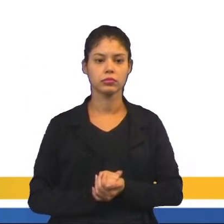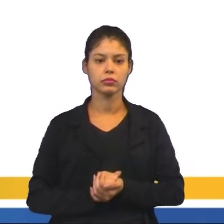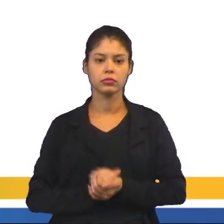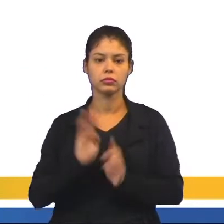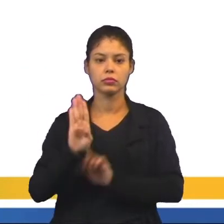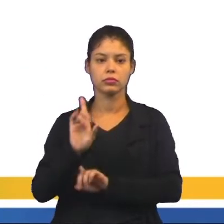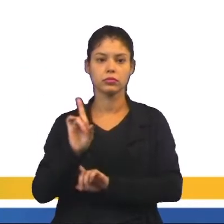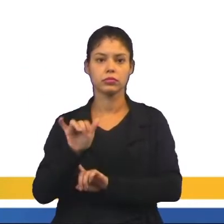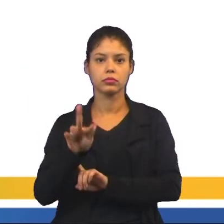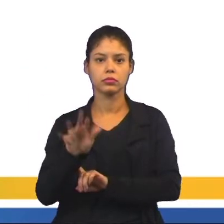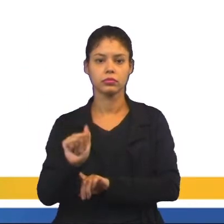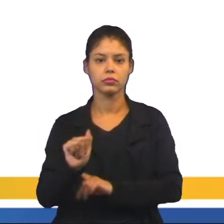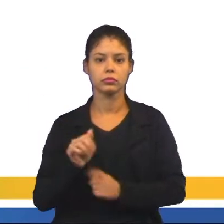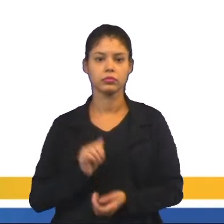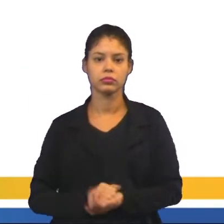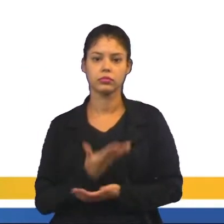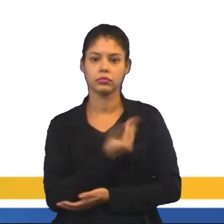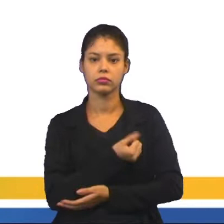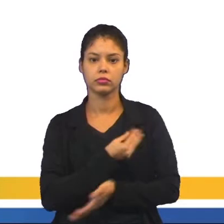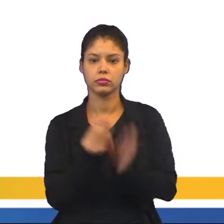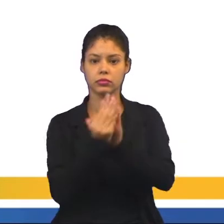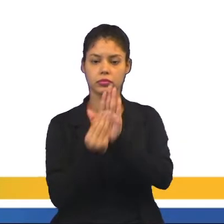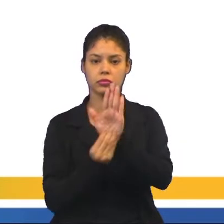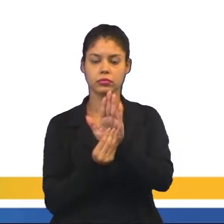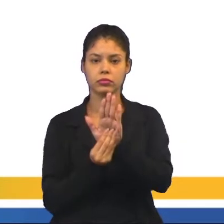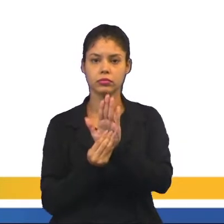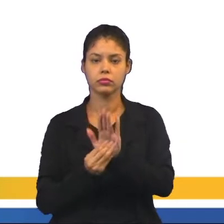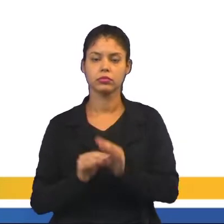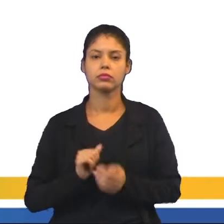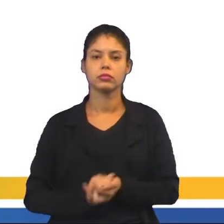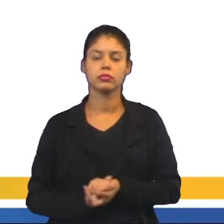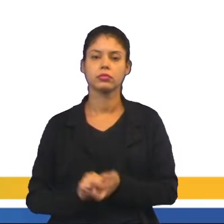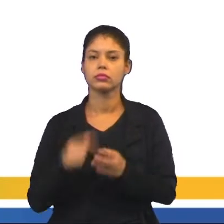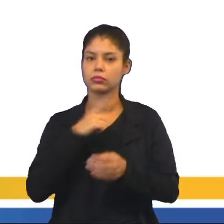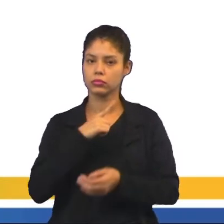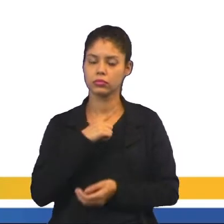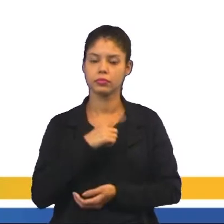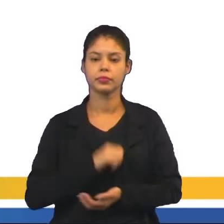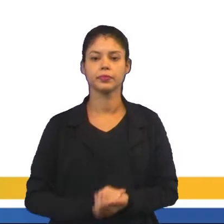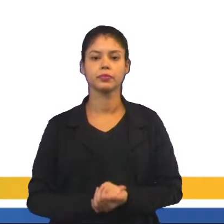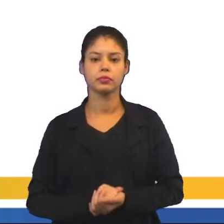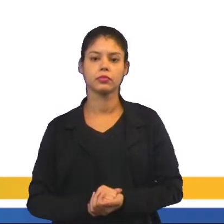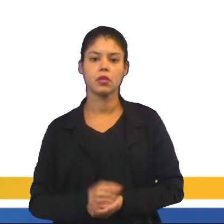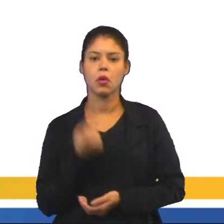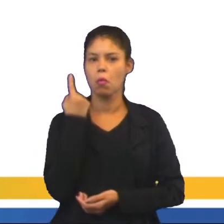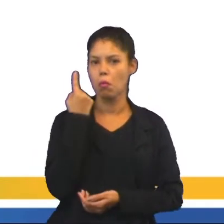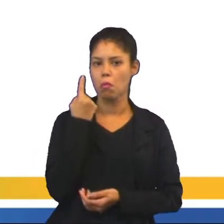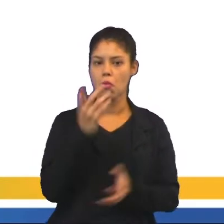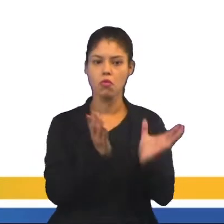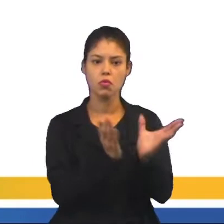entre a frequência absoluta e o número de dados coletados para um